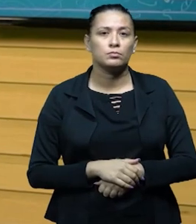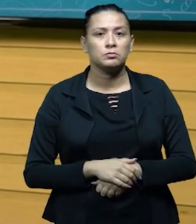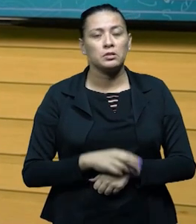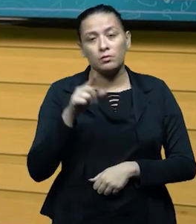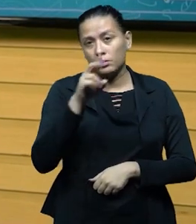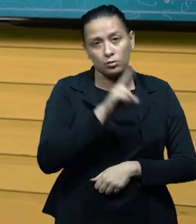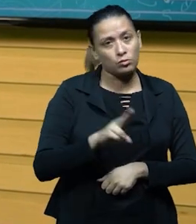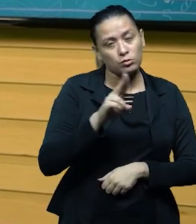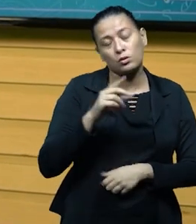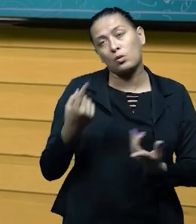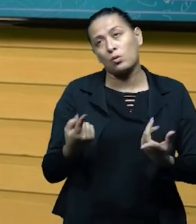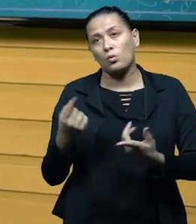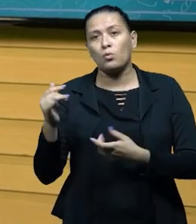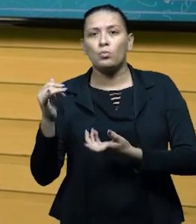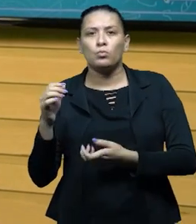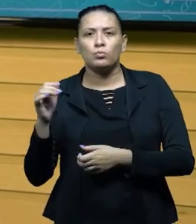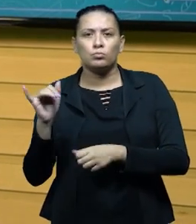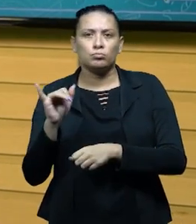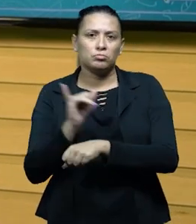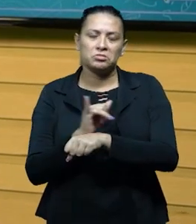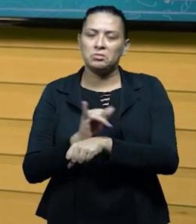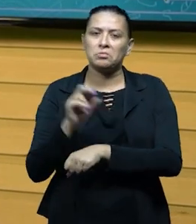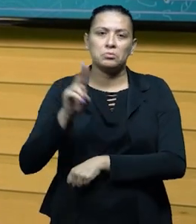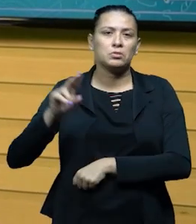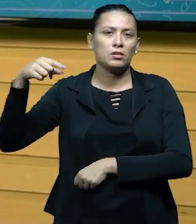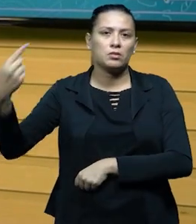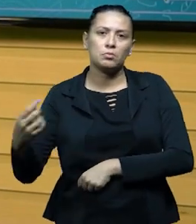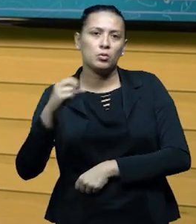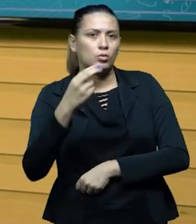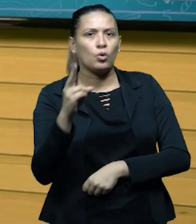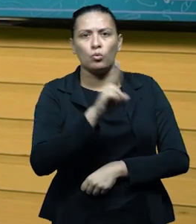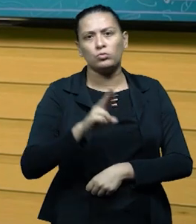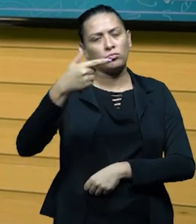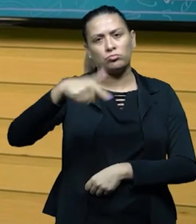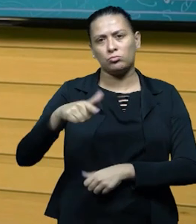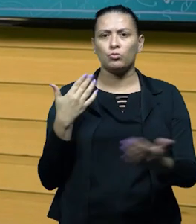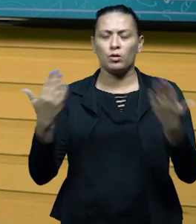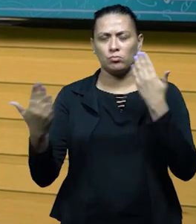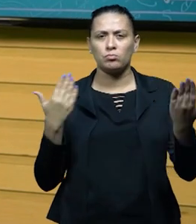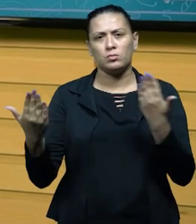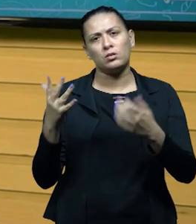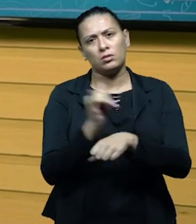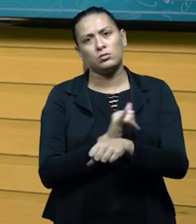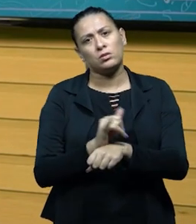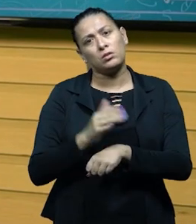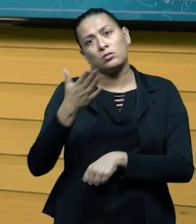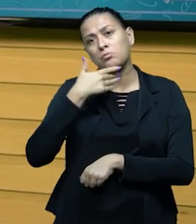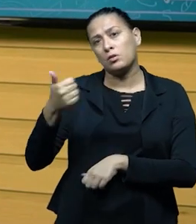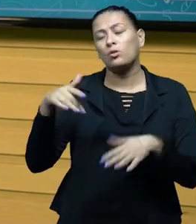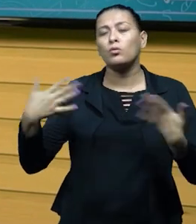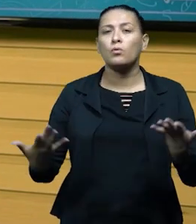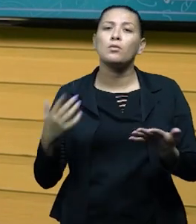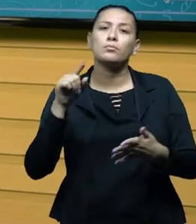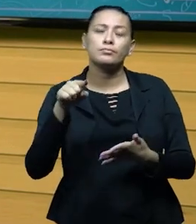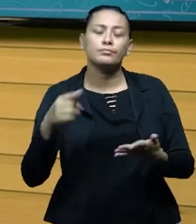utilizar em outro momento ou até mesmo para repetir aquele mesmo assunto e daí você vai poder fazer essa comparação e ver qual estratégia é melhor